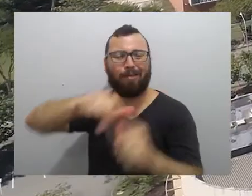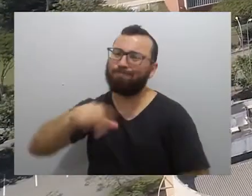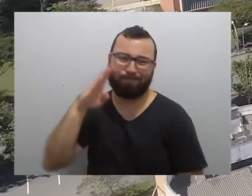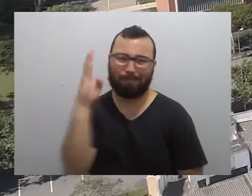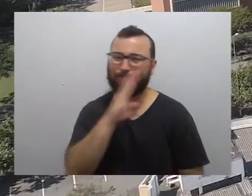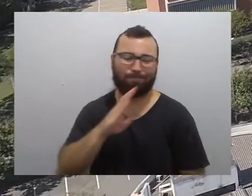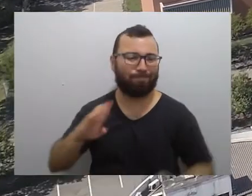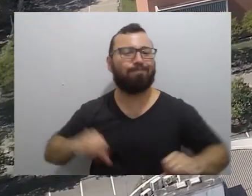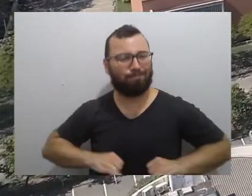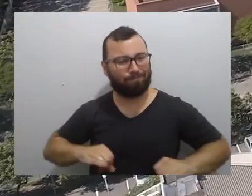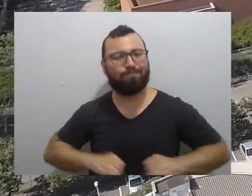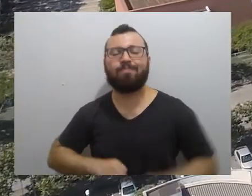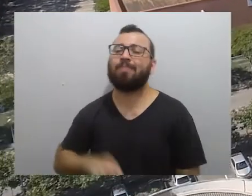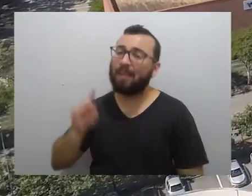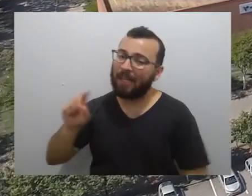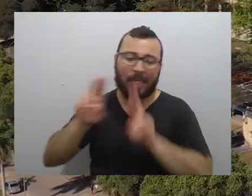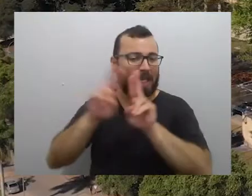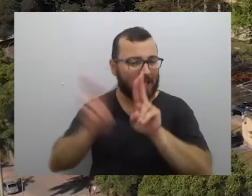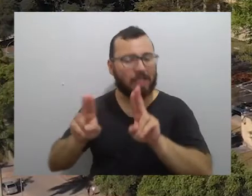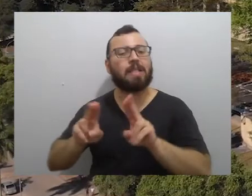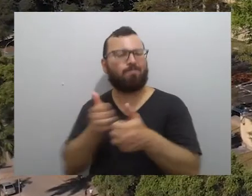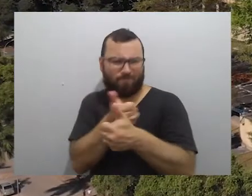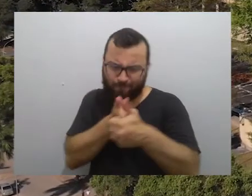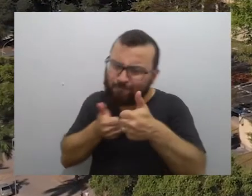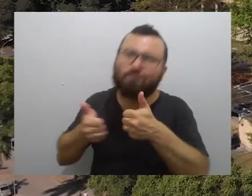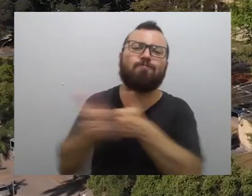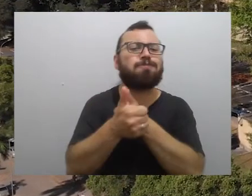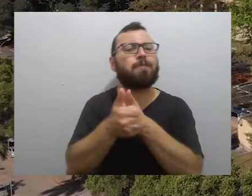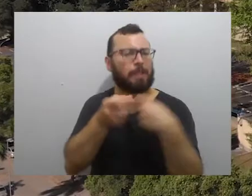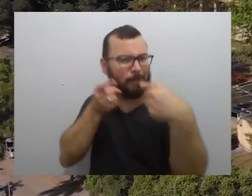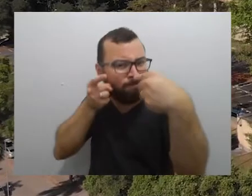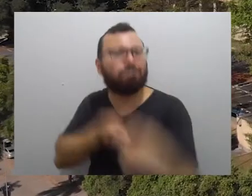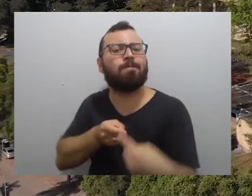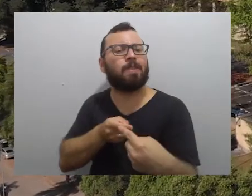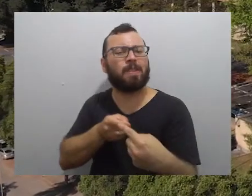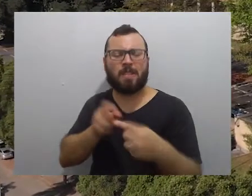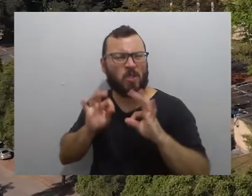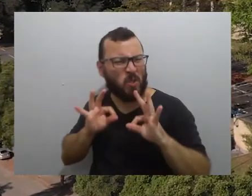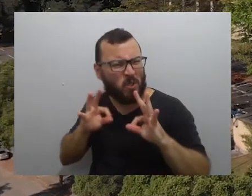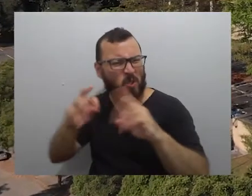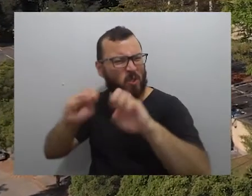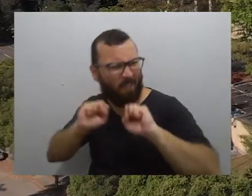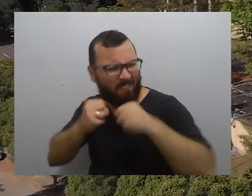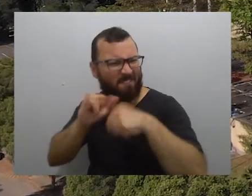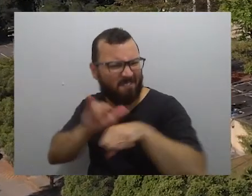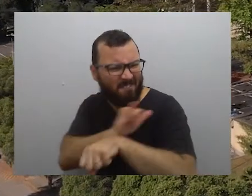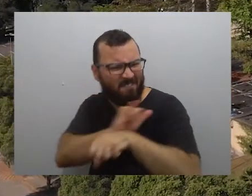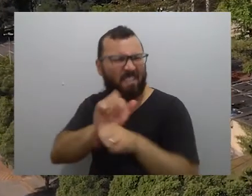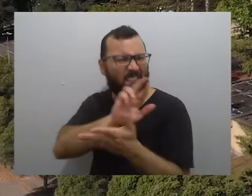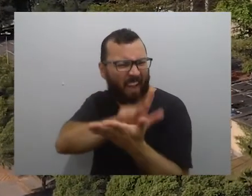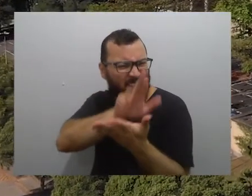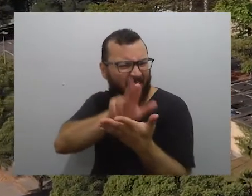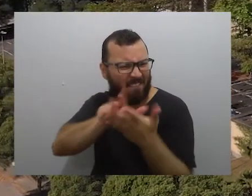pesquisa científica, atendimento, testagem e informação. Os dizeres de Carlos Chagas